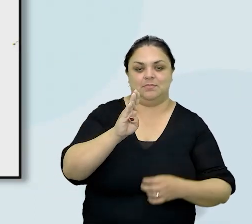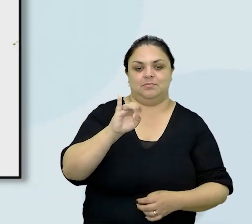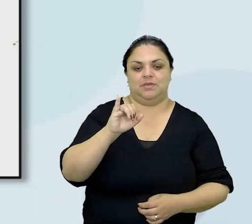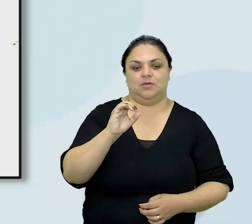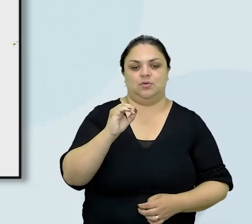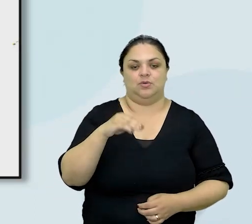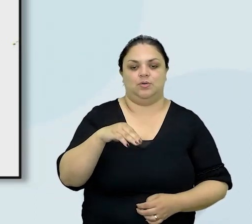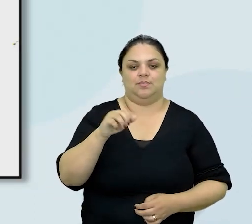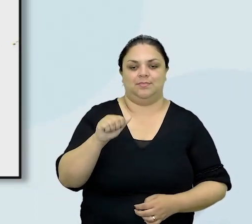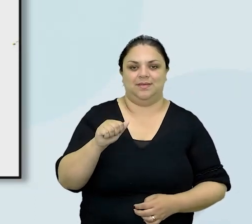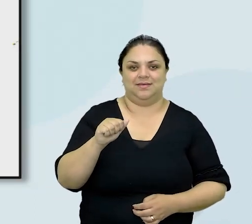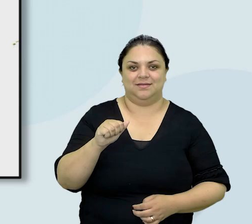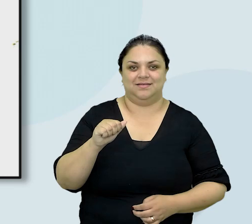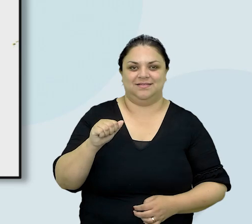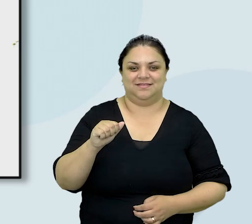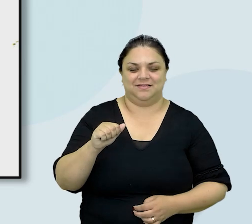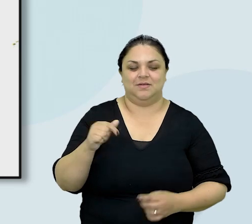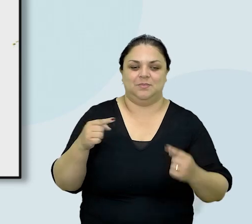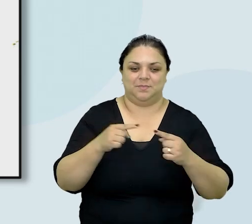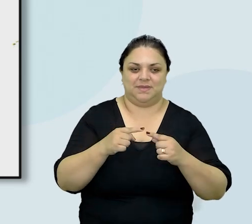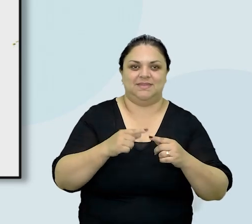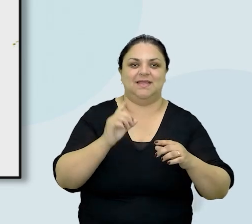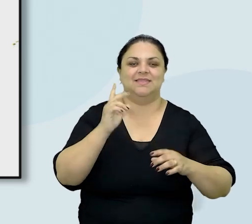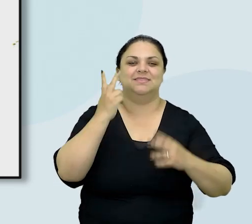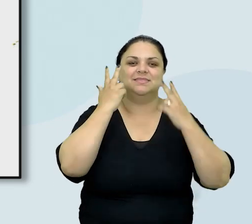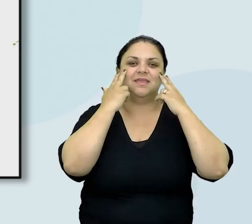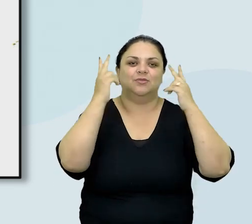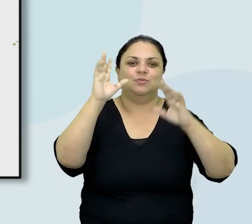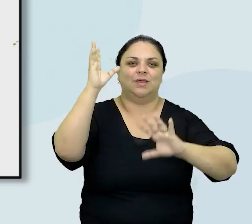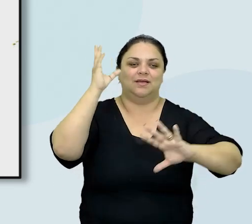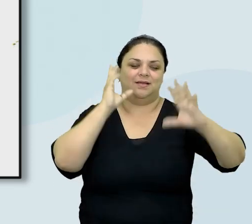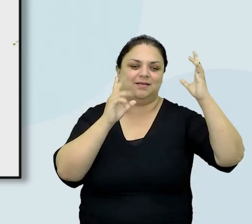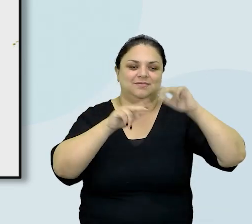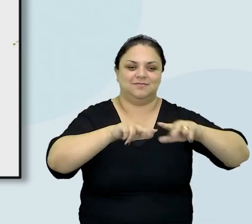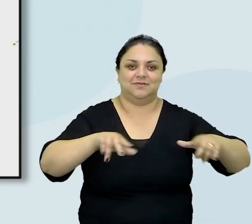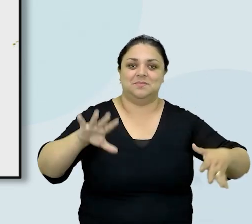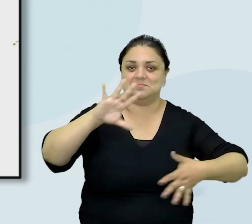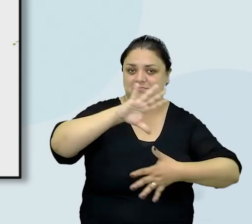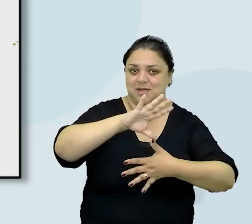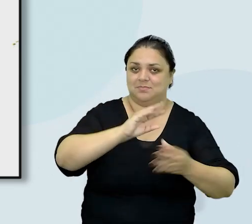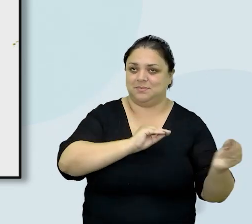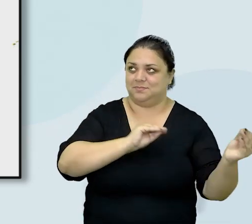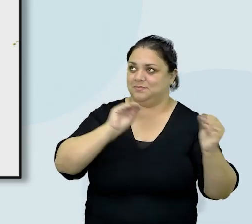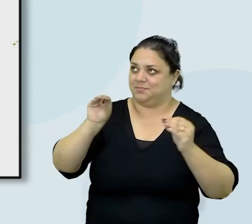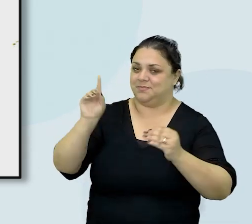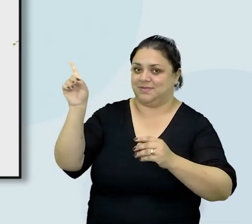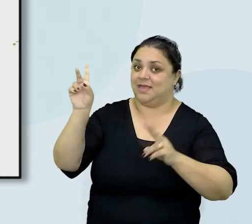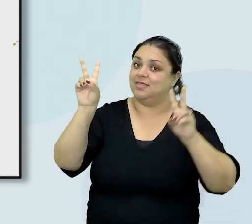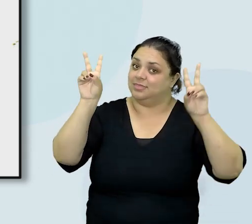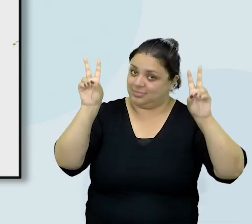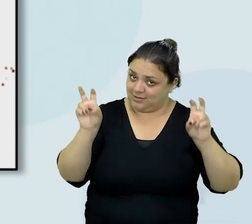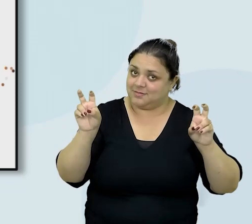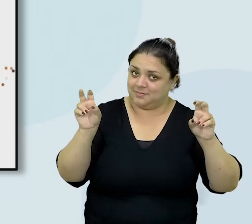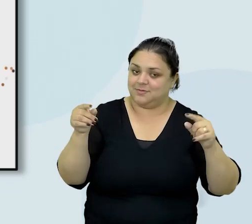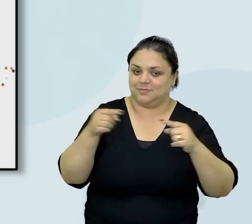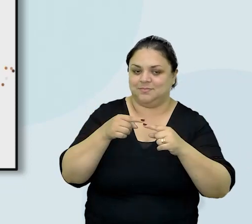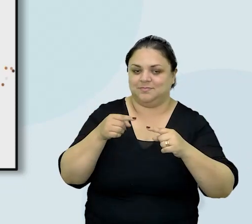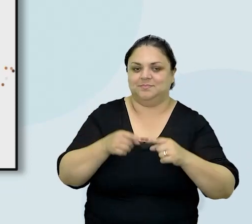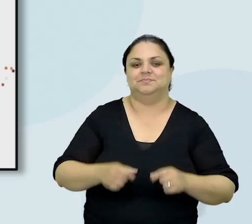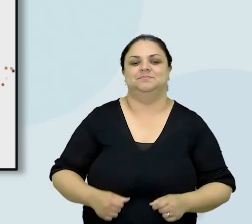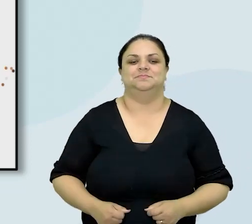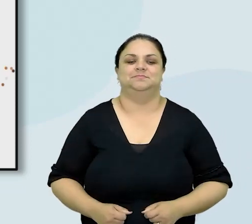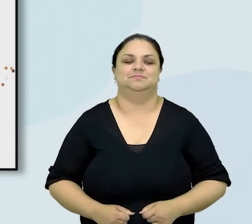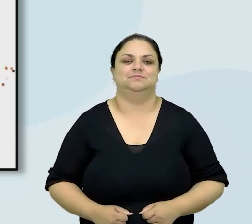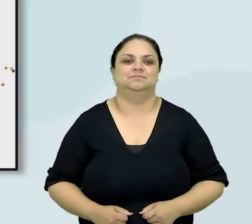do mundo. Então, é mais um mapa que está refletindo a cartografia temática. Vamos ver qual que é o